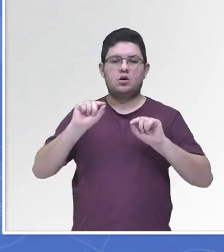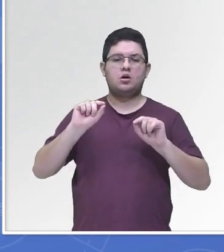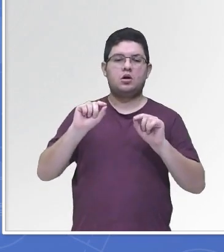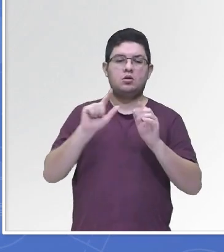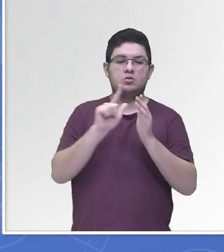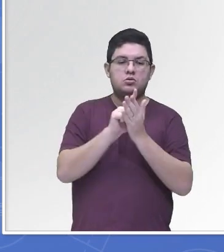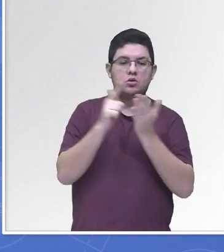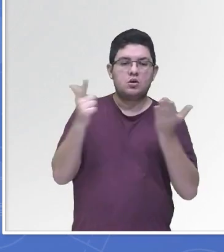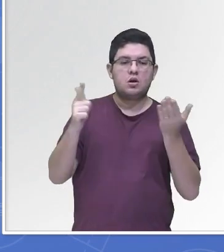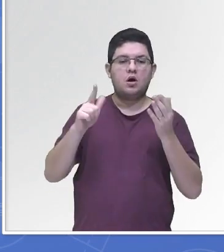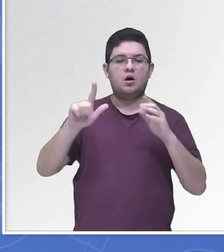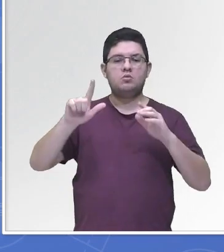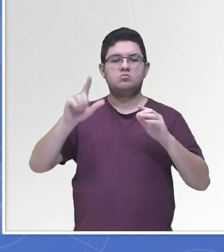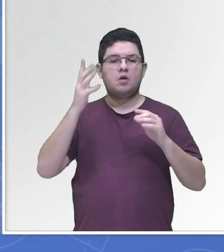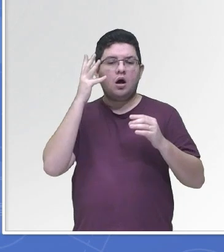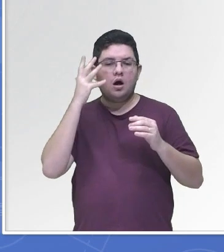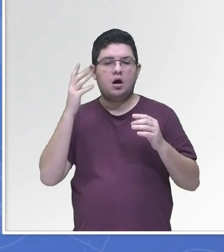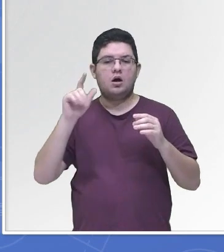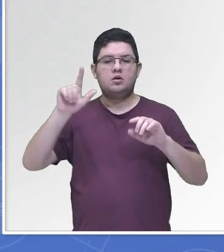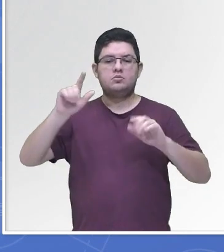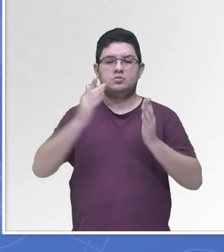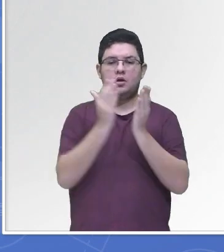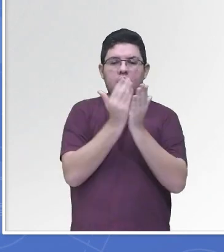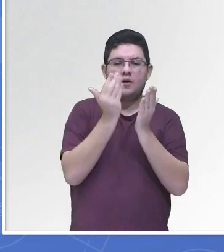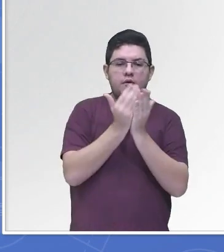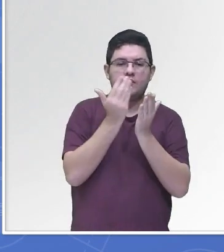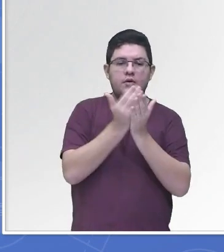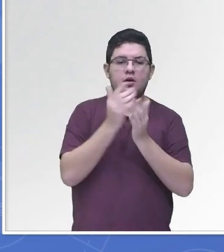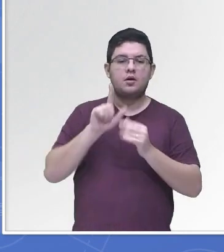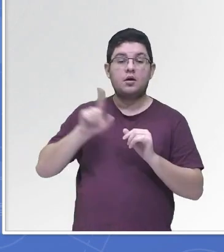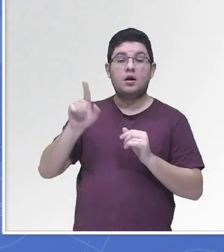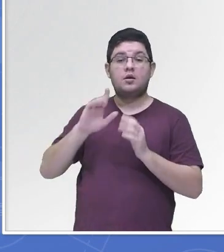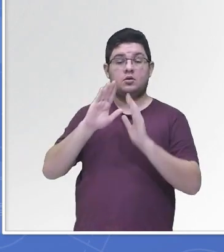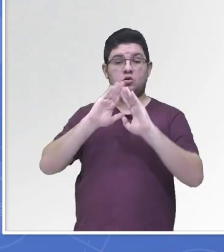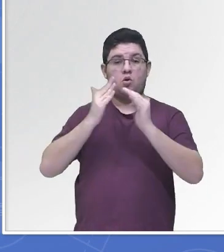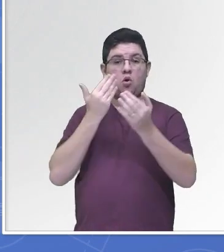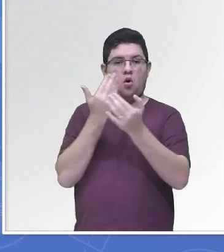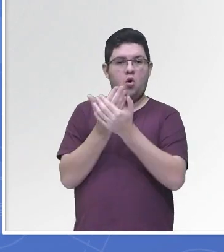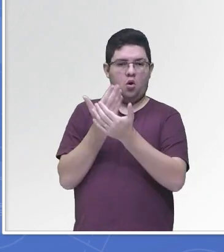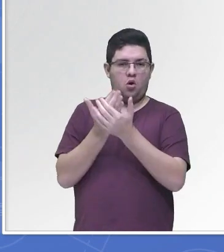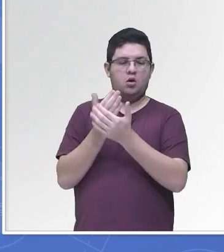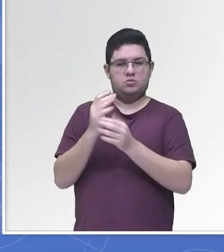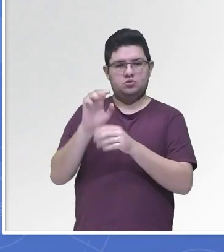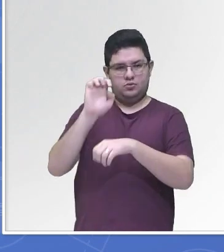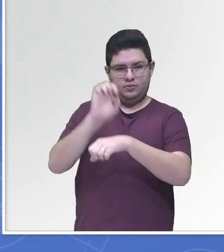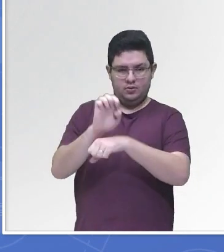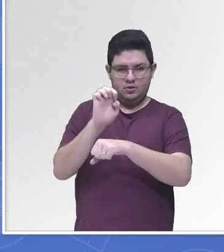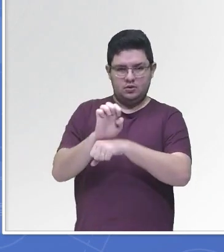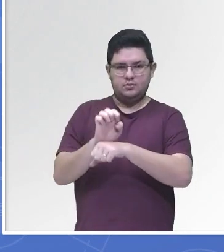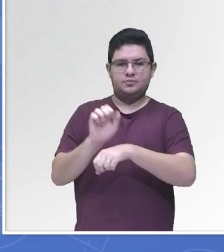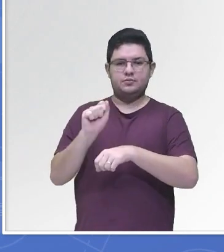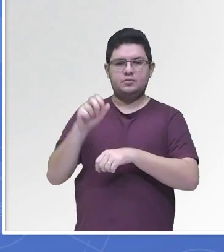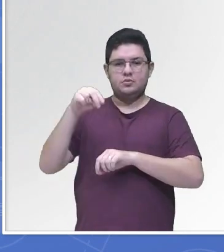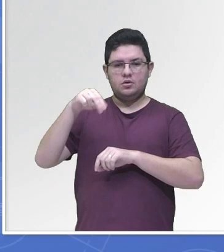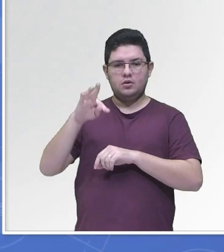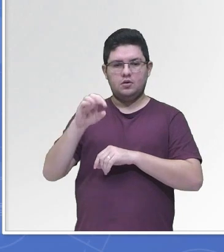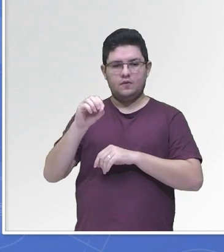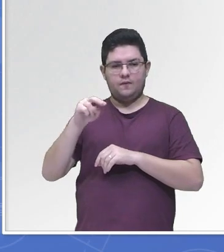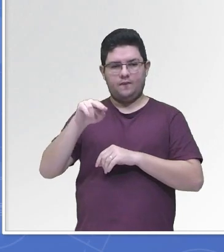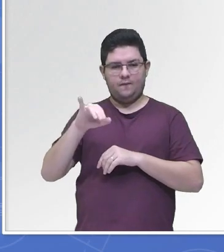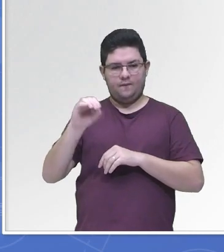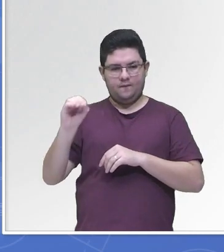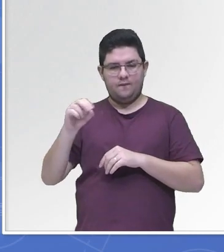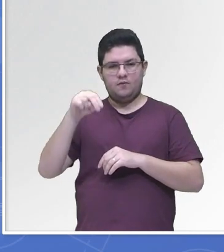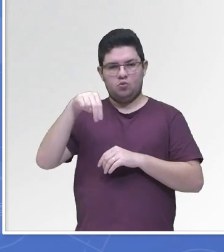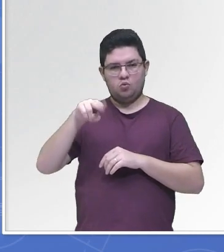da Escola Estadual Antônio Nunes Rimenes. Antônio Nunes Rimenes, obrigado pela presença, pela